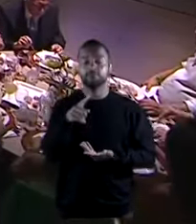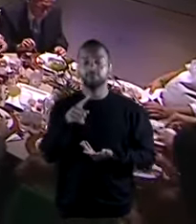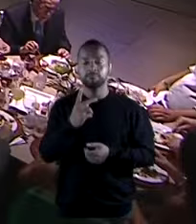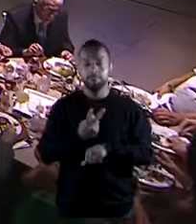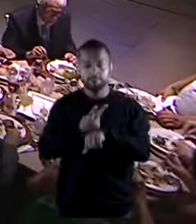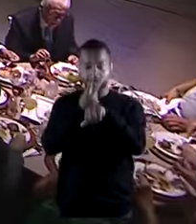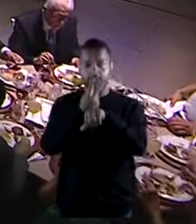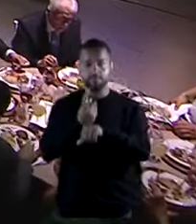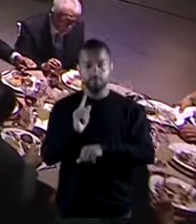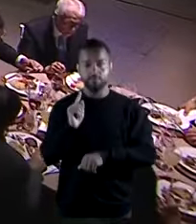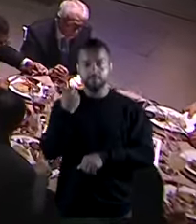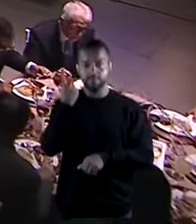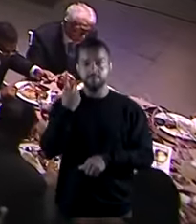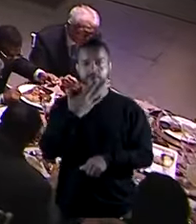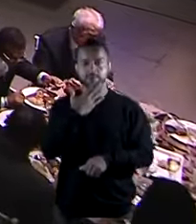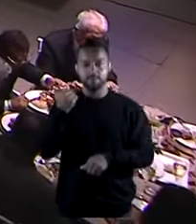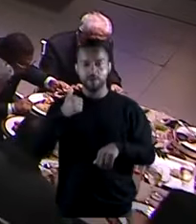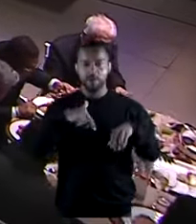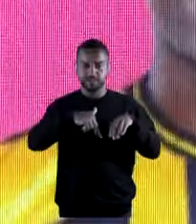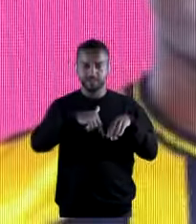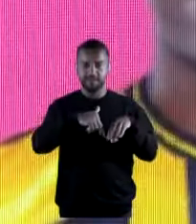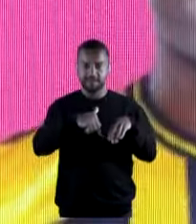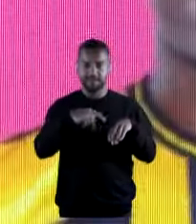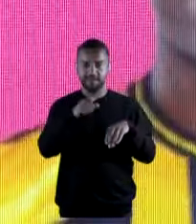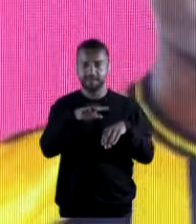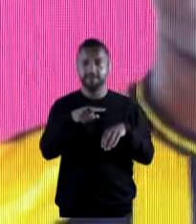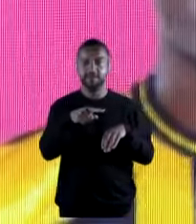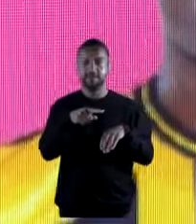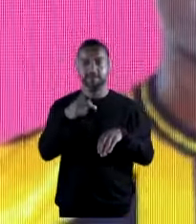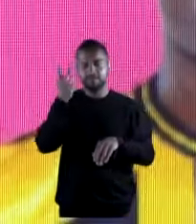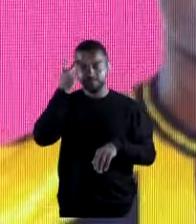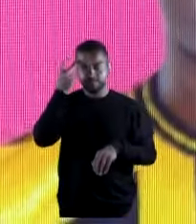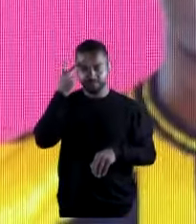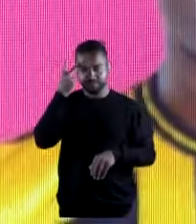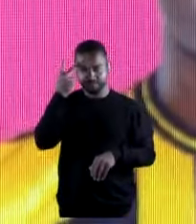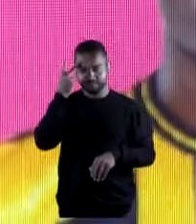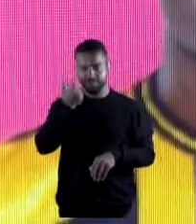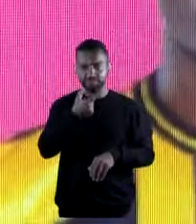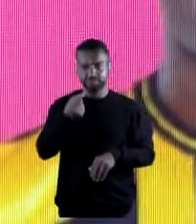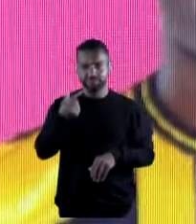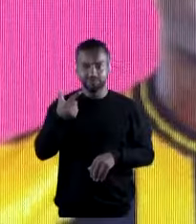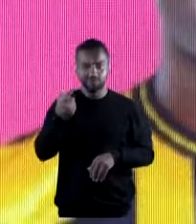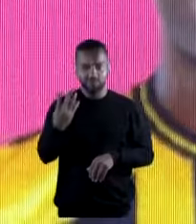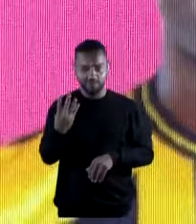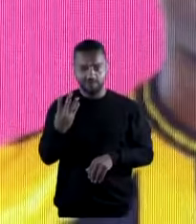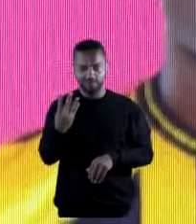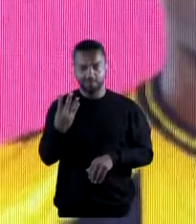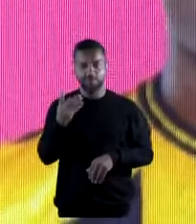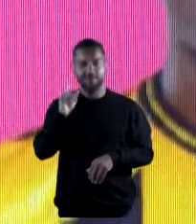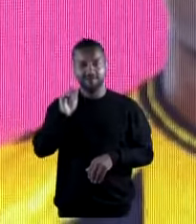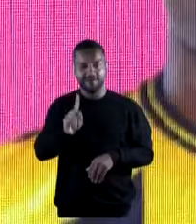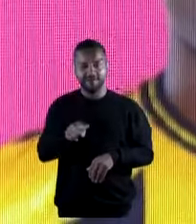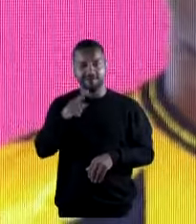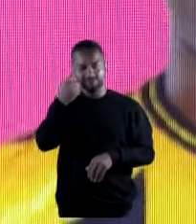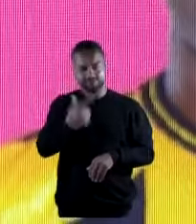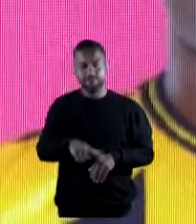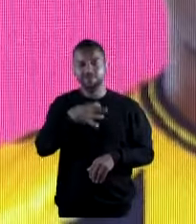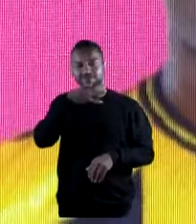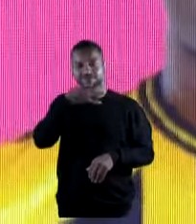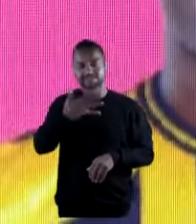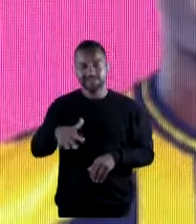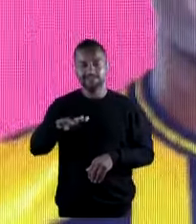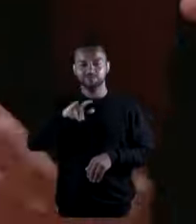primeiro prêmio de melhor zagueiro, Pixbet, Paulistão Sicredi 2024, é mais uma vez o Santos,